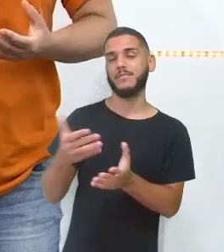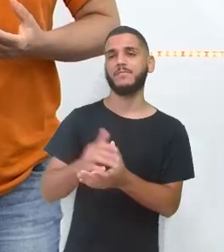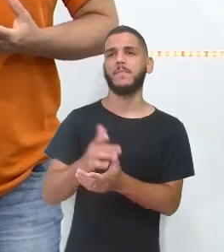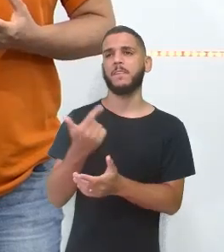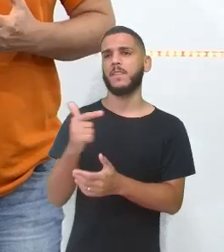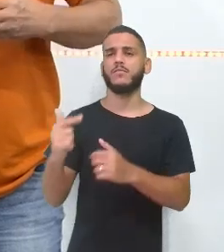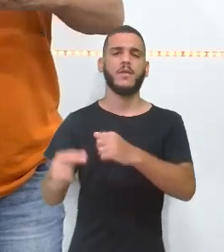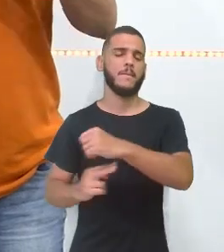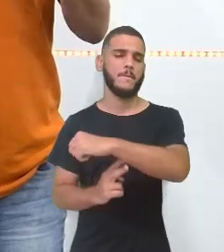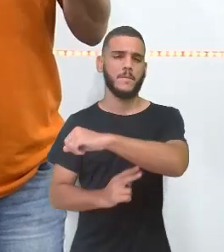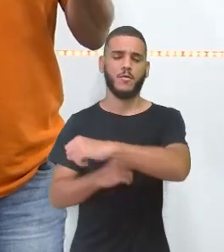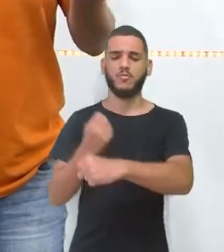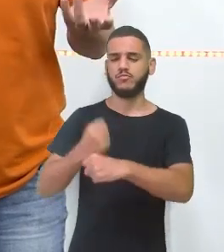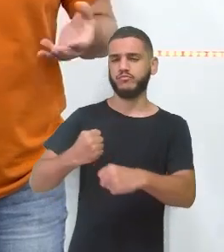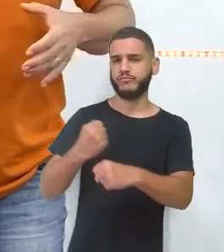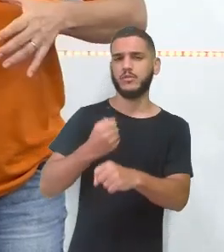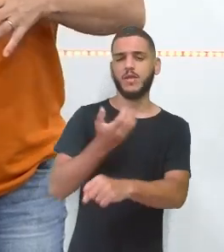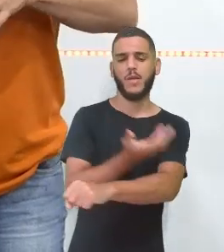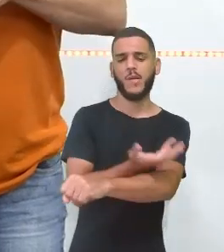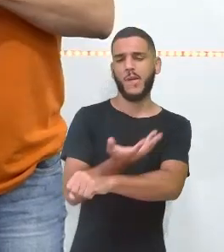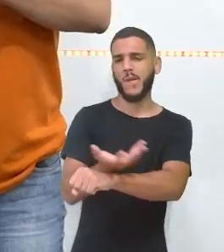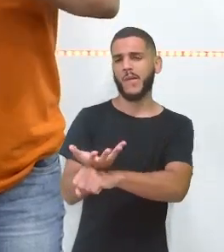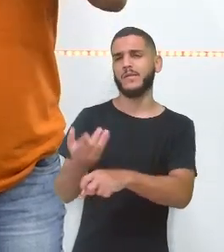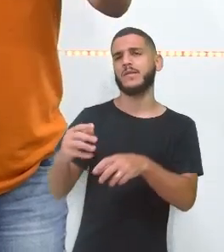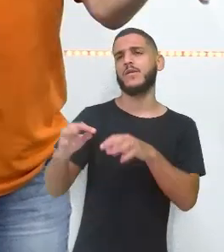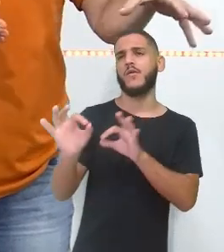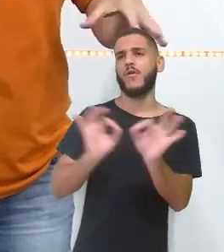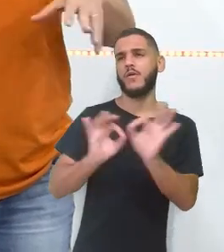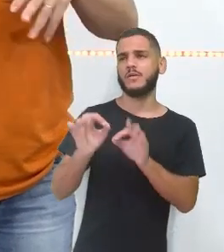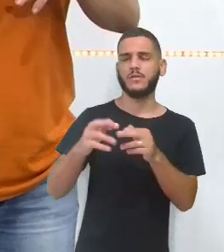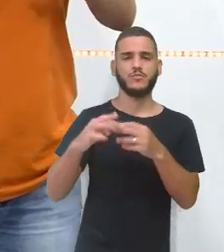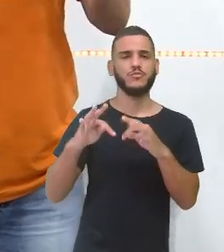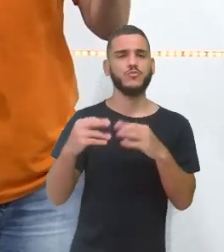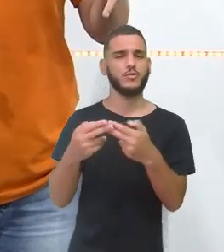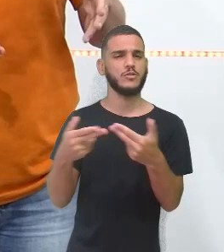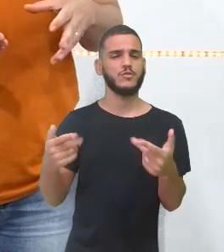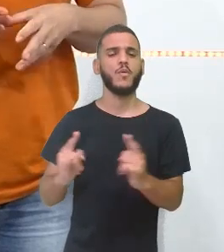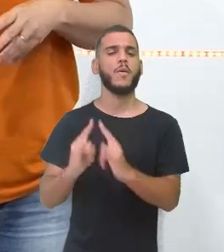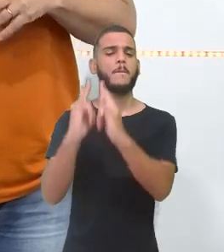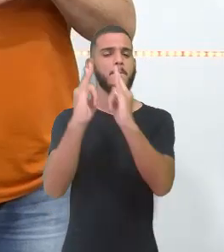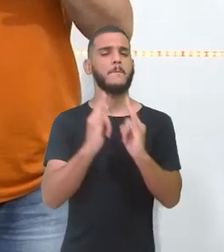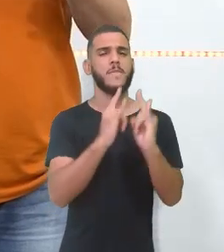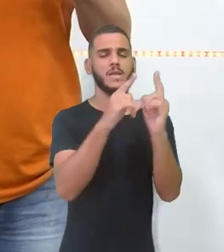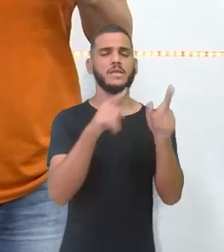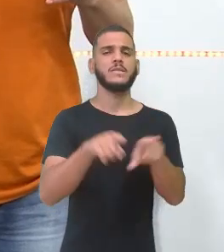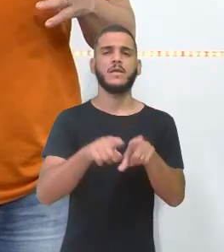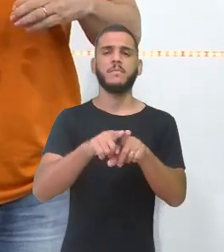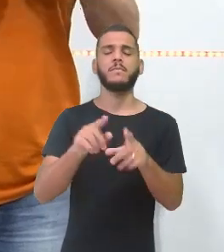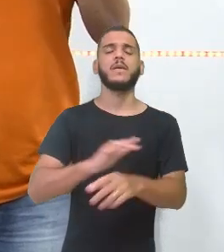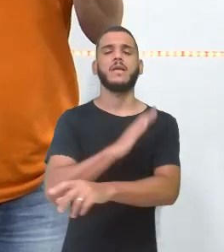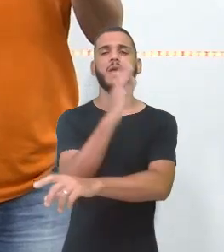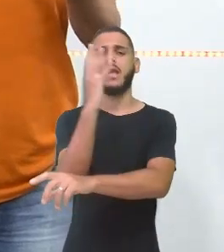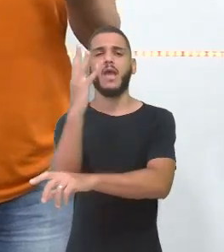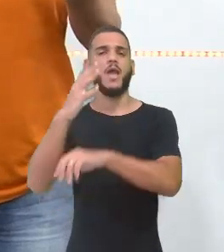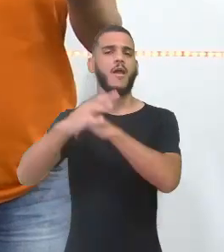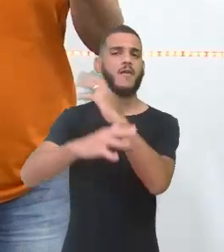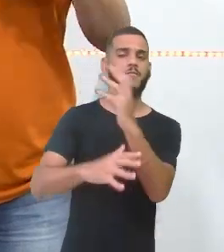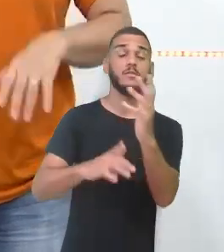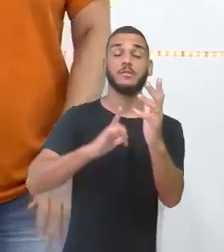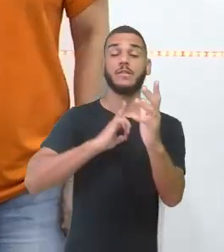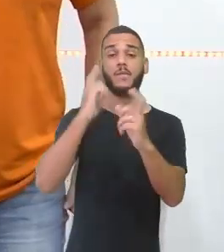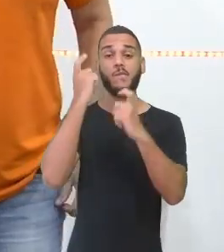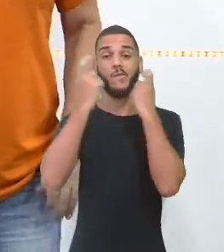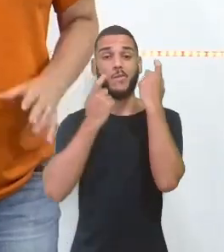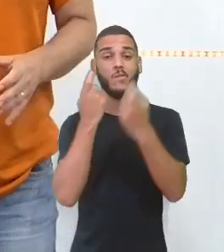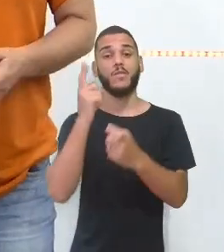pontes, ele construiu jardins, organizou onde é que ia colocar os prédios, a questão das árvores, ele teve essa preocupação, isso